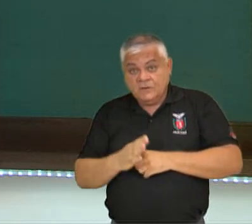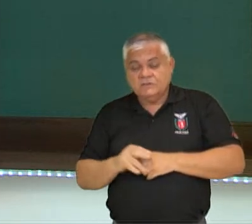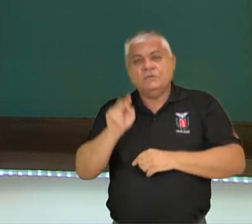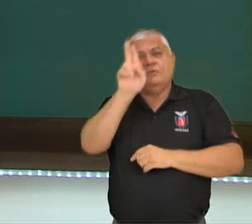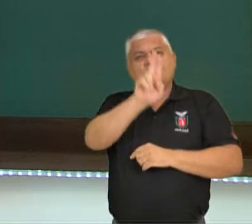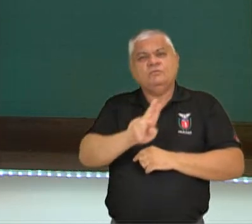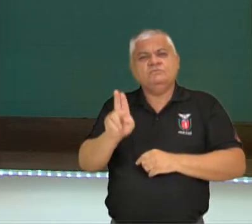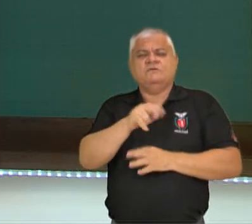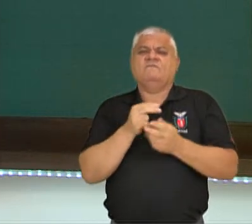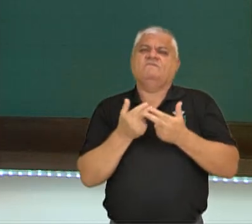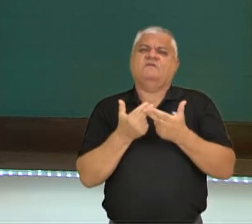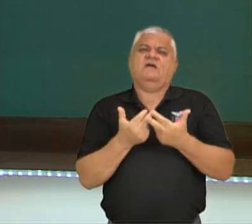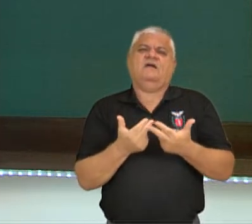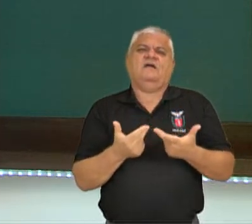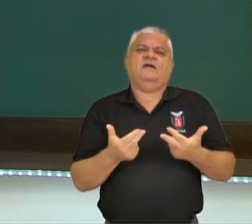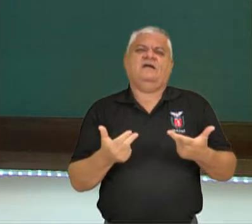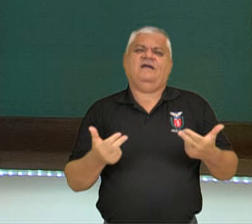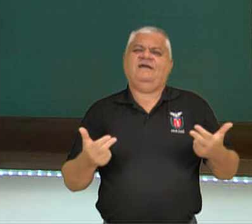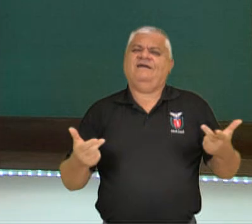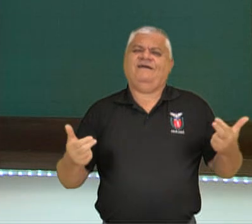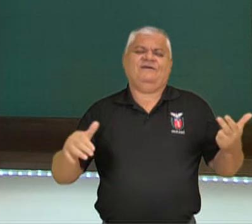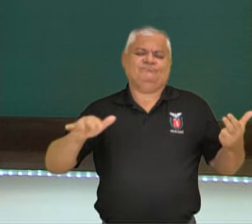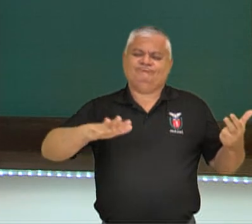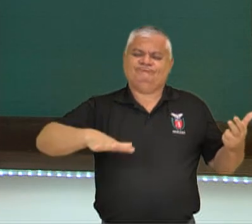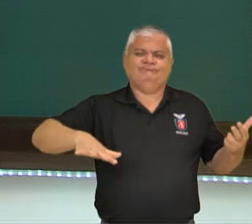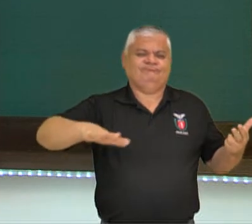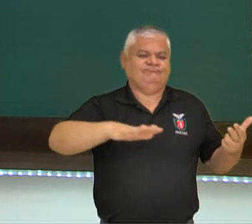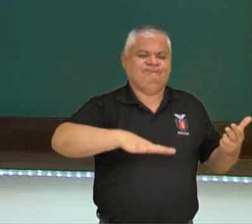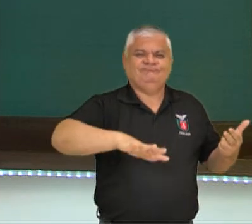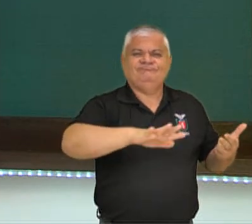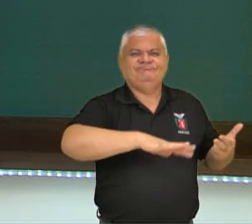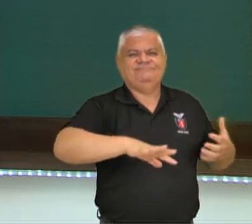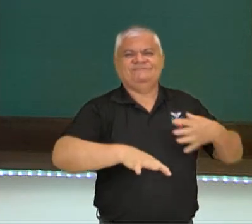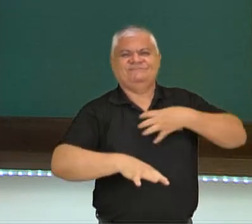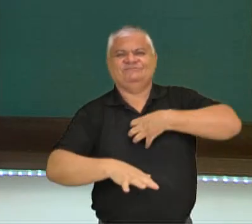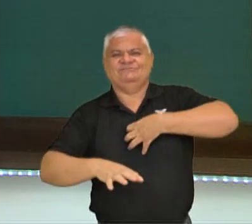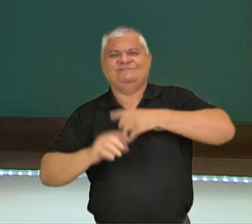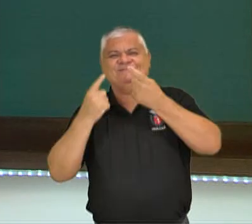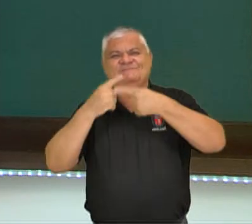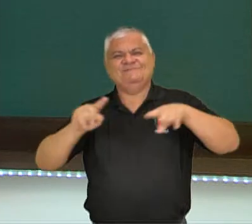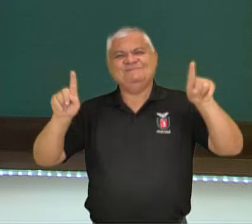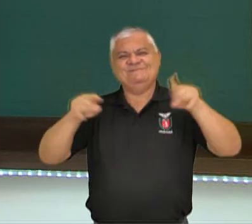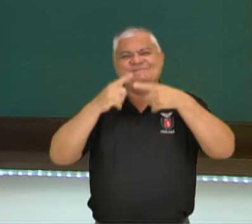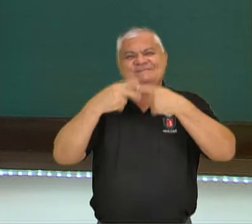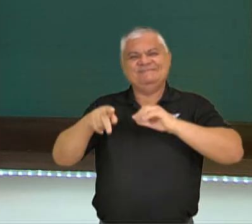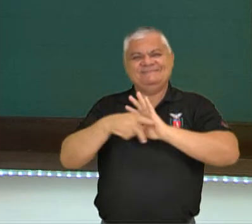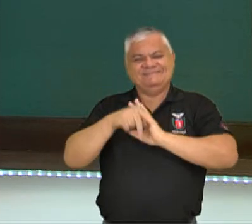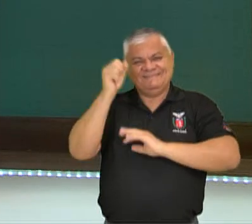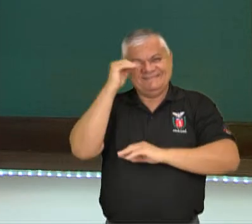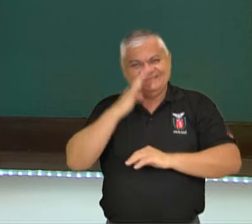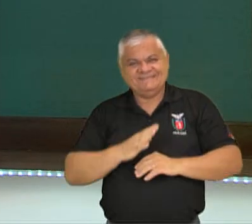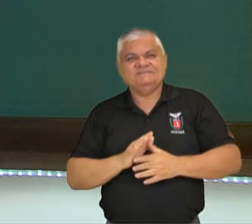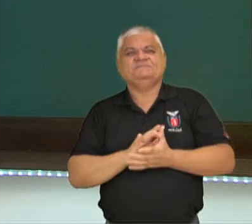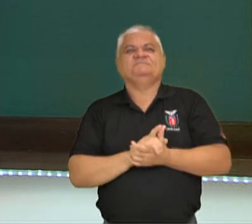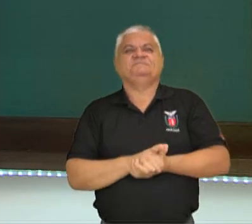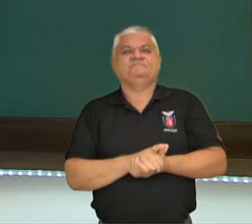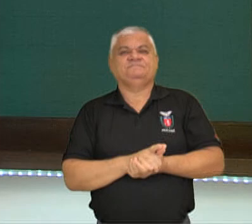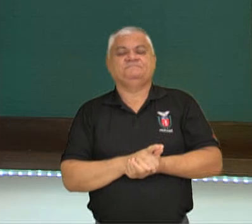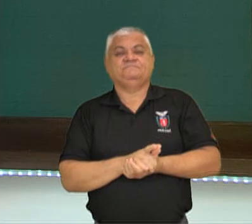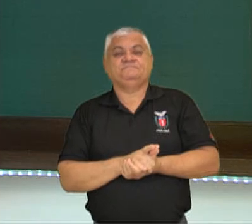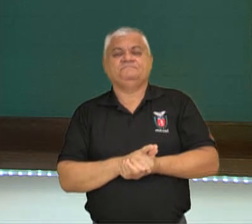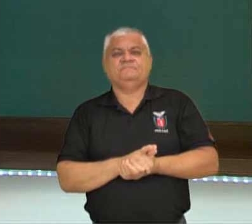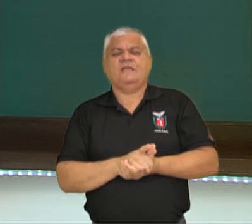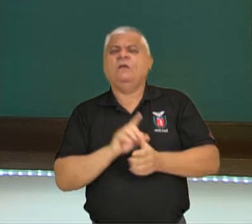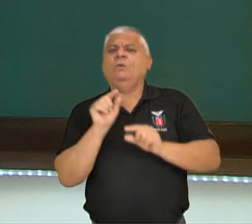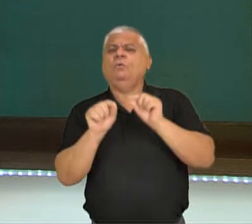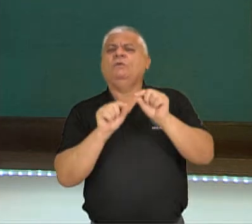em várias manifestações, em várias formas de músicas nacionais aqui do Brasil, tá? O